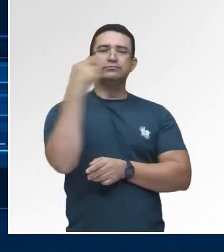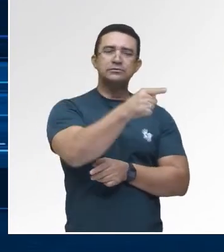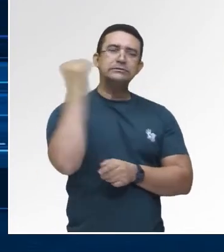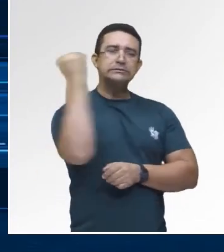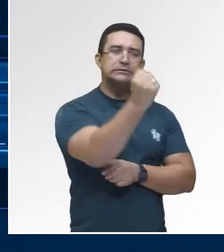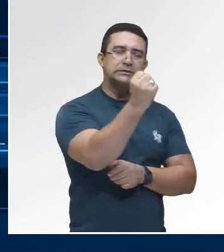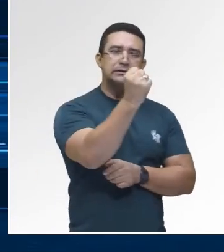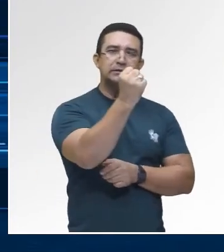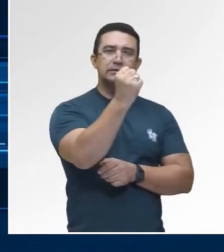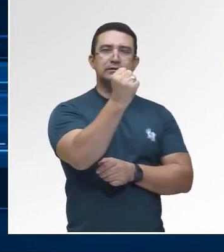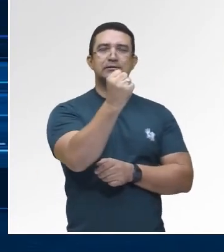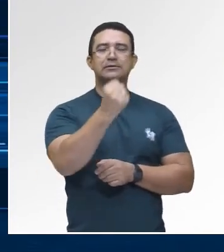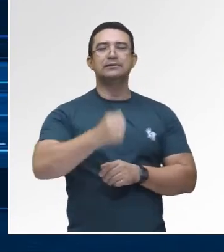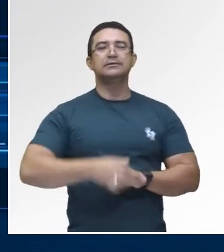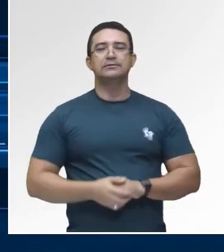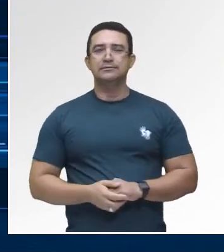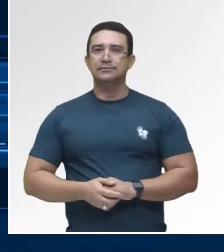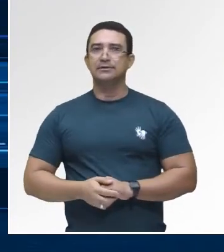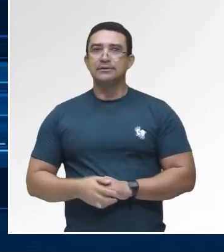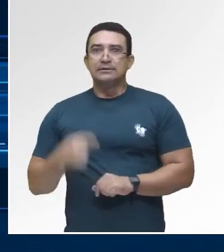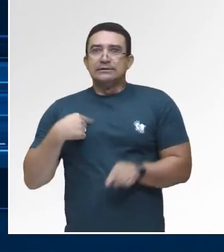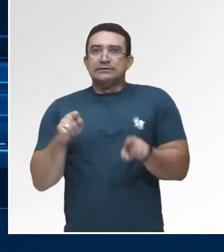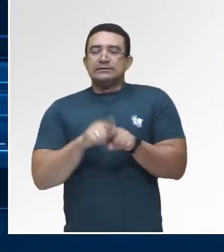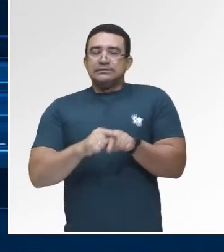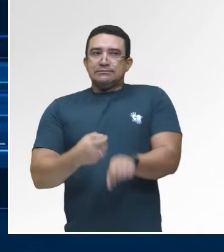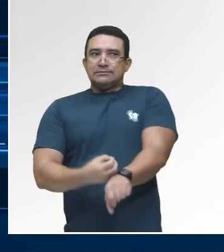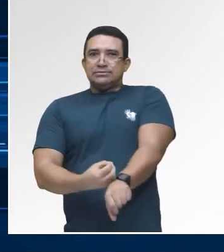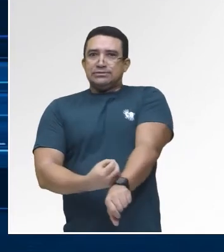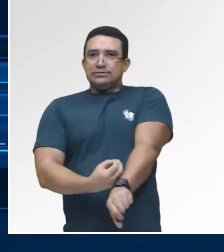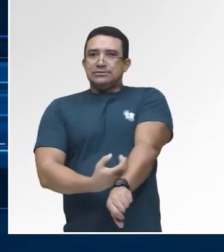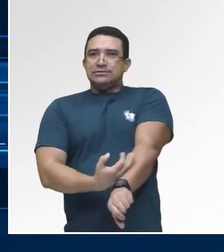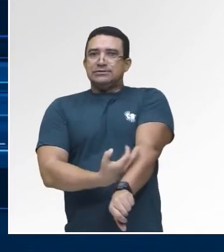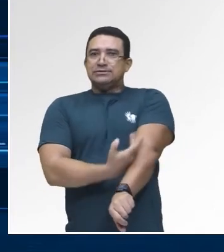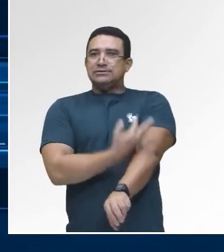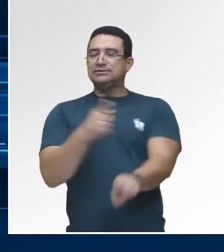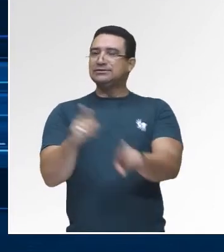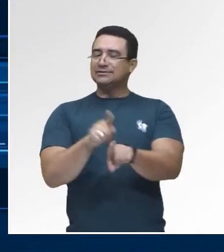Até doido, é? Até eu me emocionei agora aqui, hein? Olha